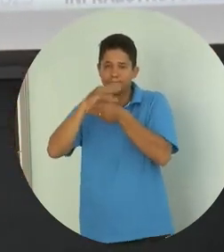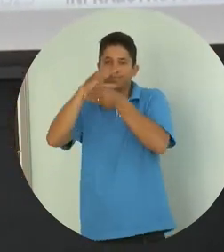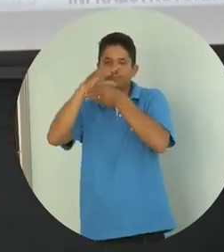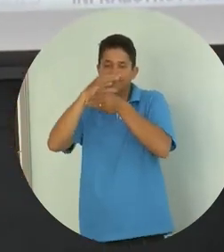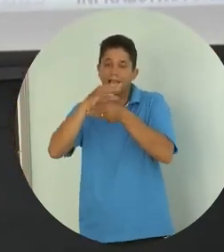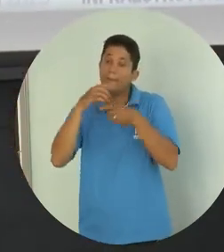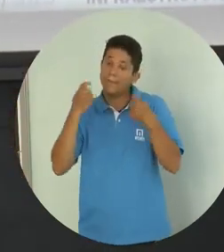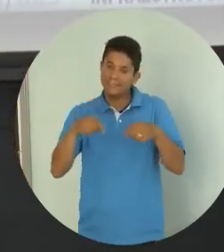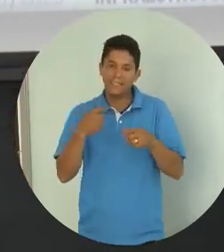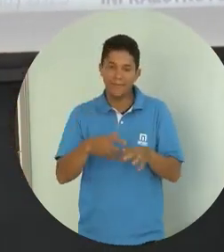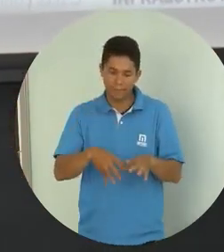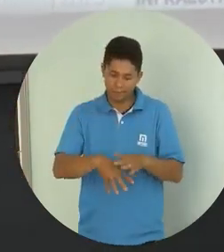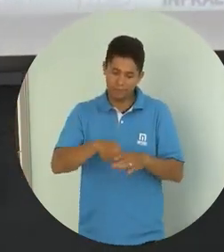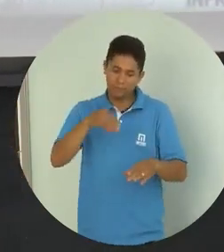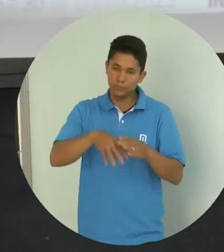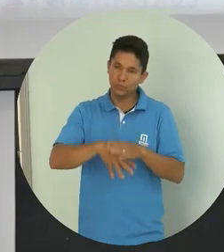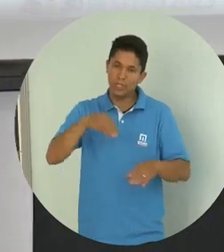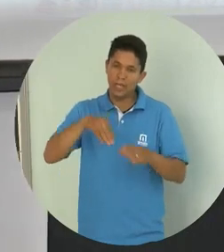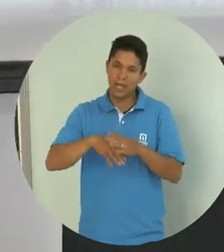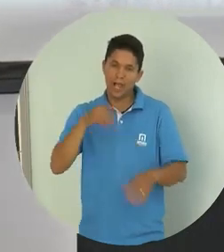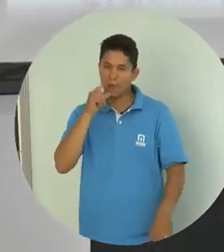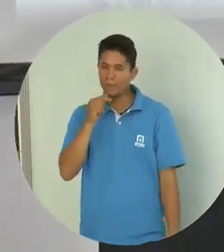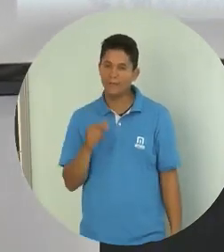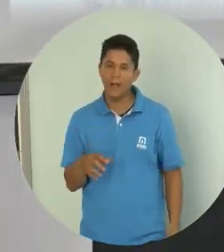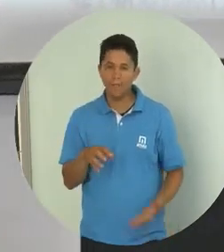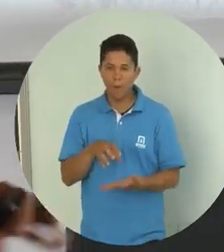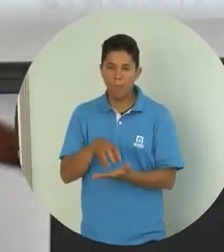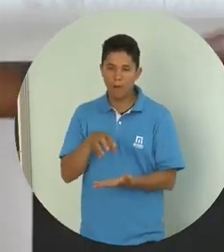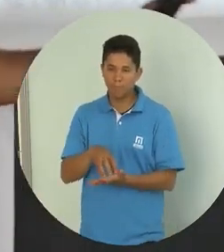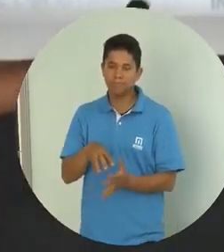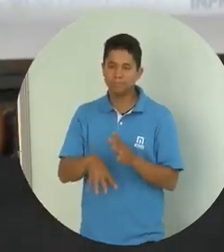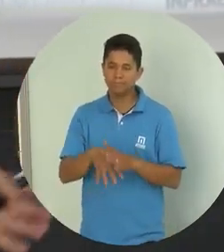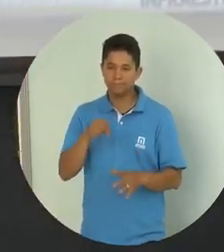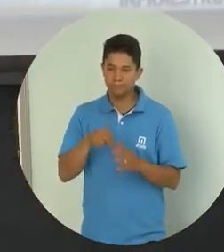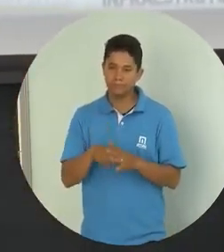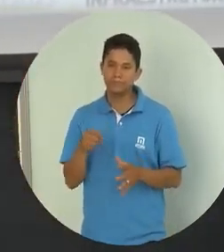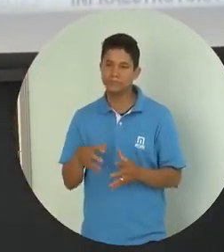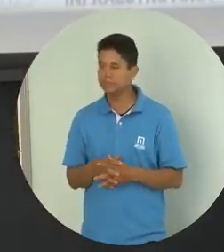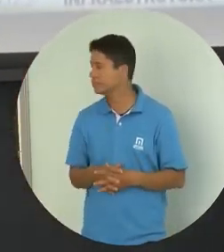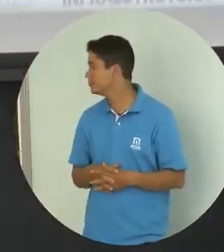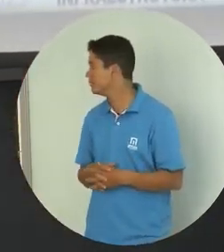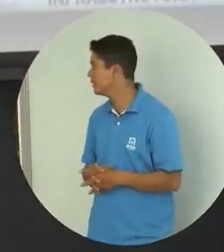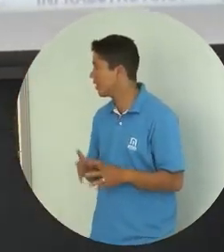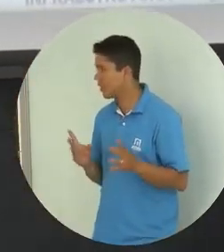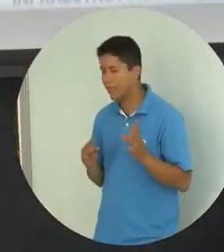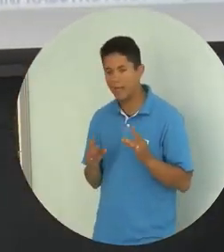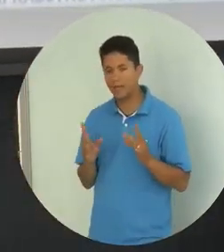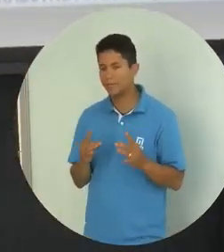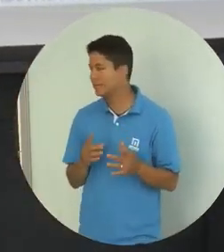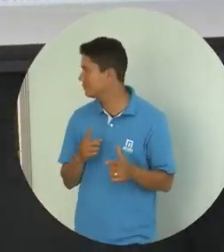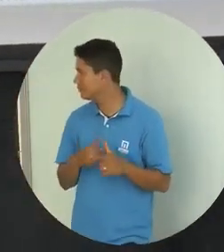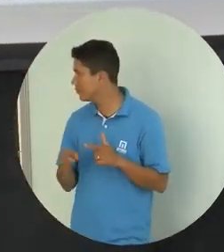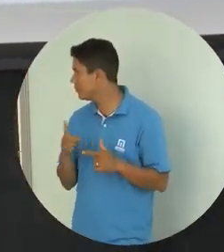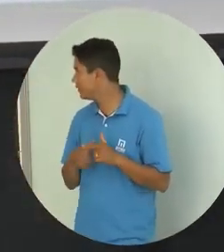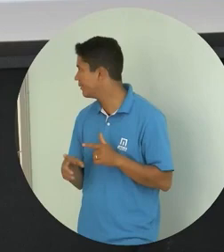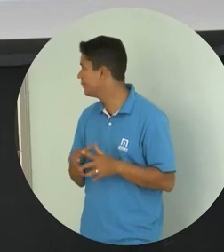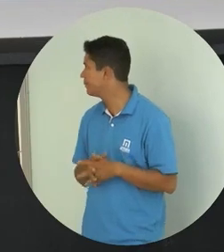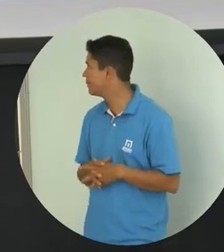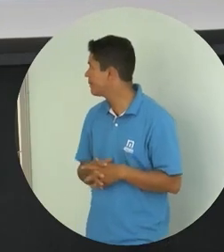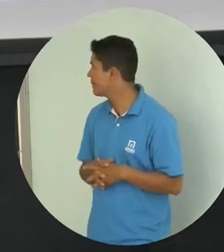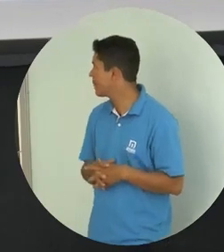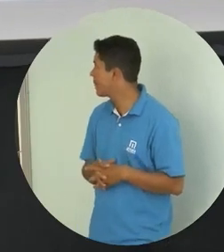retirar essa água do meio, né? Para não extravasar na barragem, ia virar uma lama só e ia ter problema também.